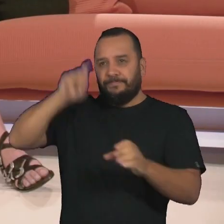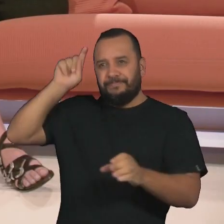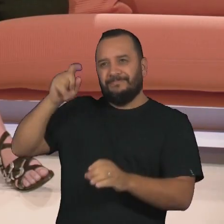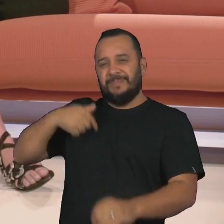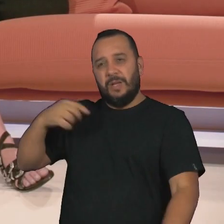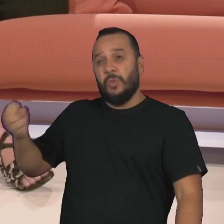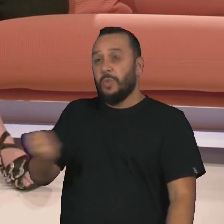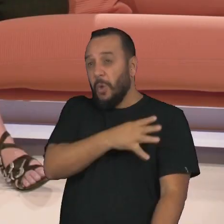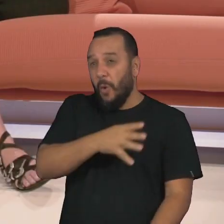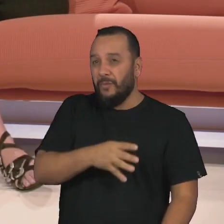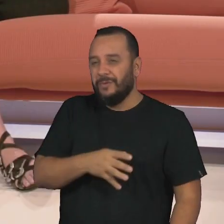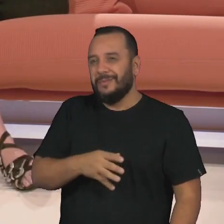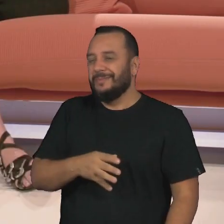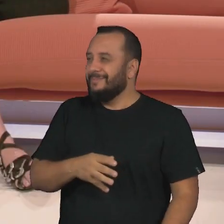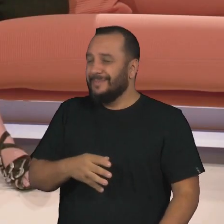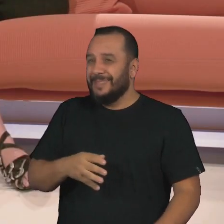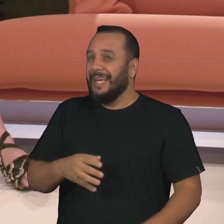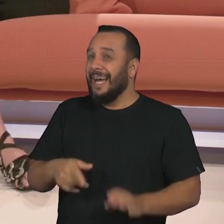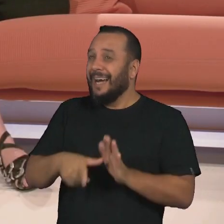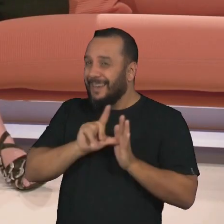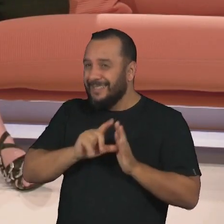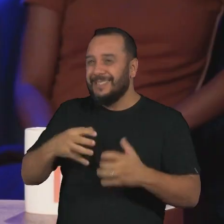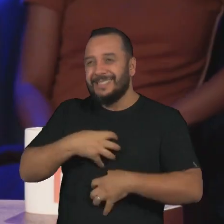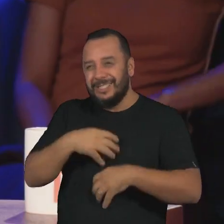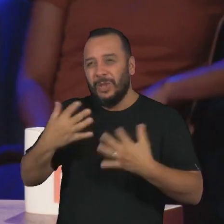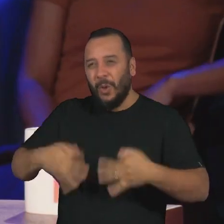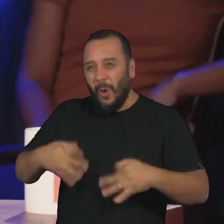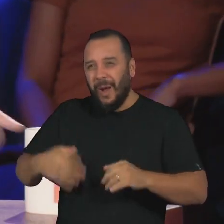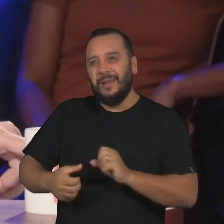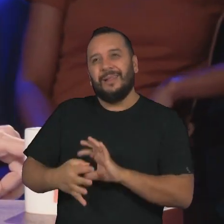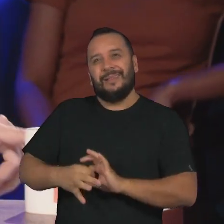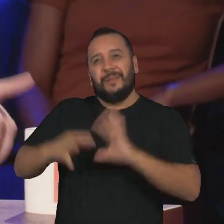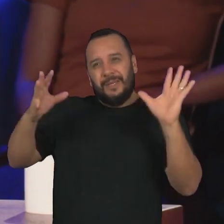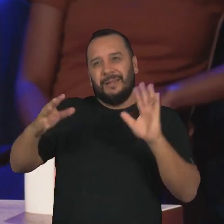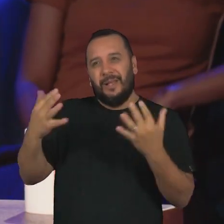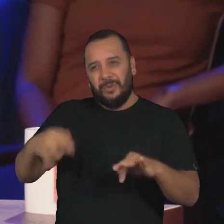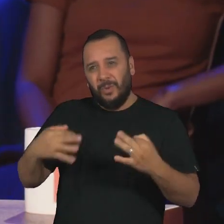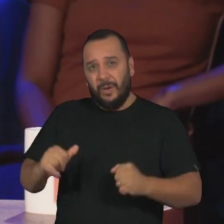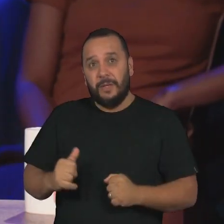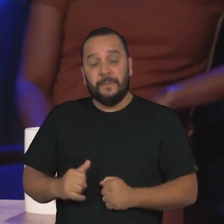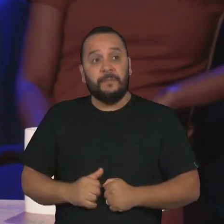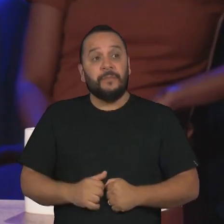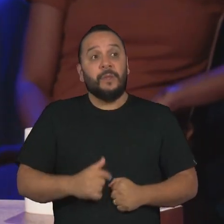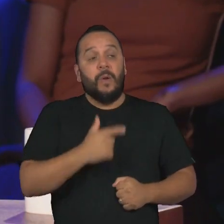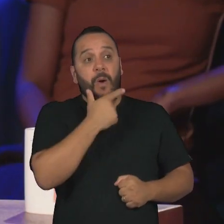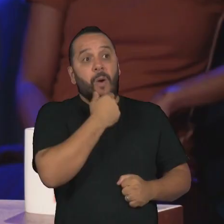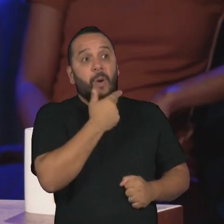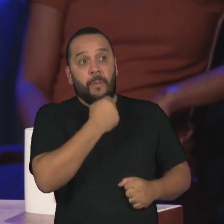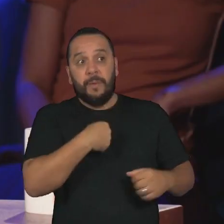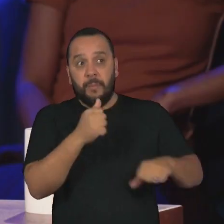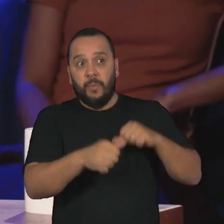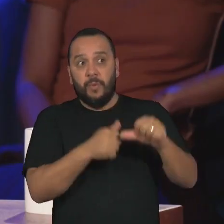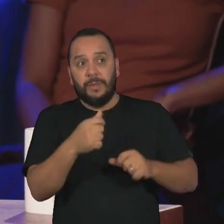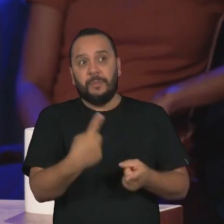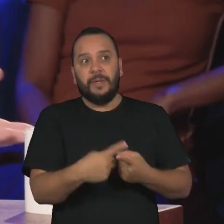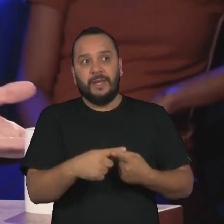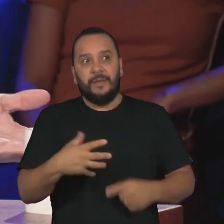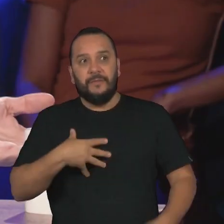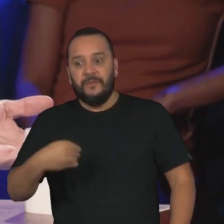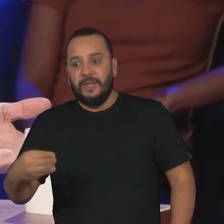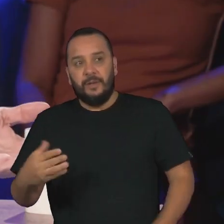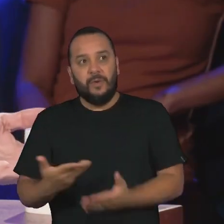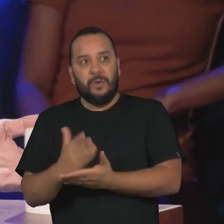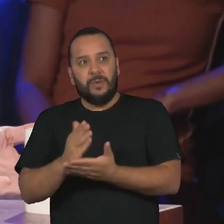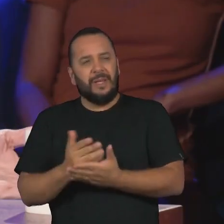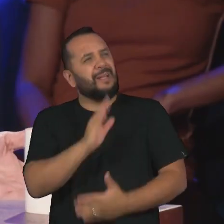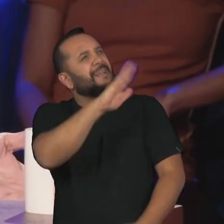nova, dói, né? Se libertar dói. O homem muda quando os filhos começam a se incomodar. Também. Né? O filho e a filha falam assim, por que você trata